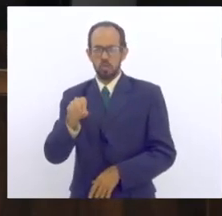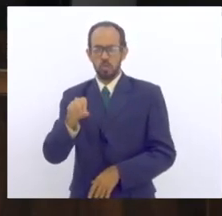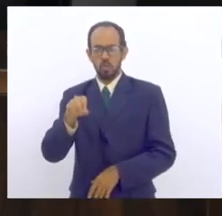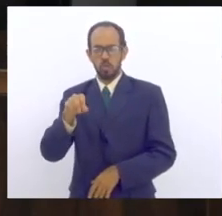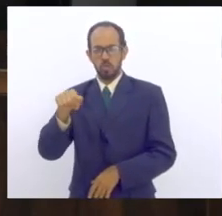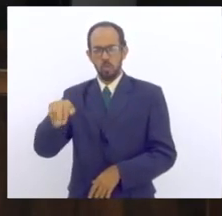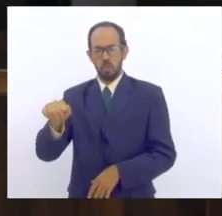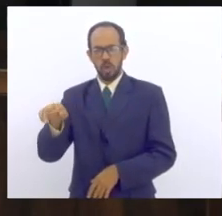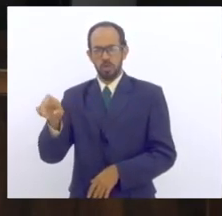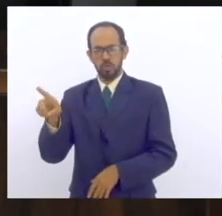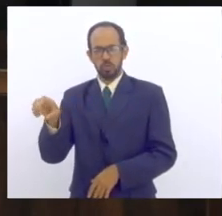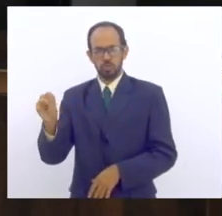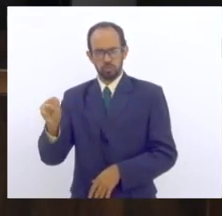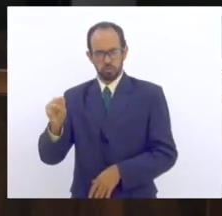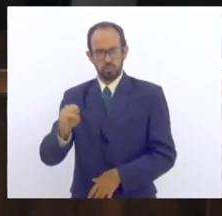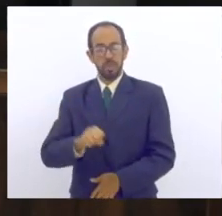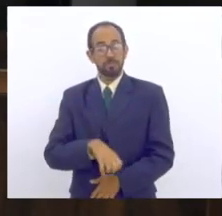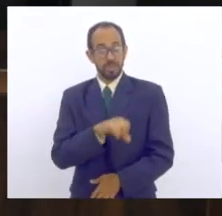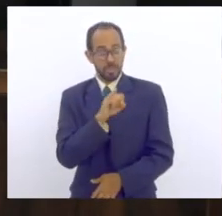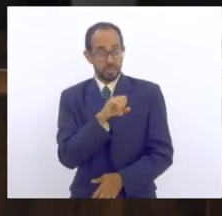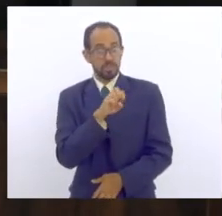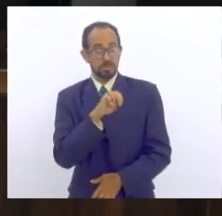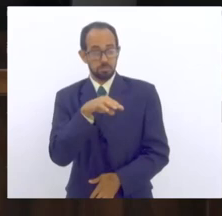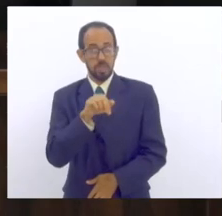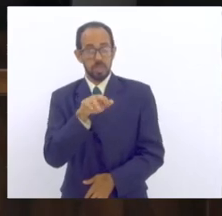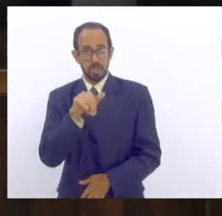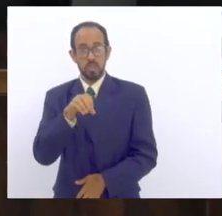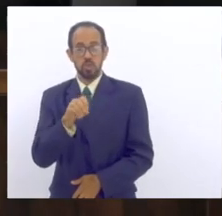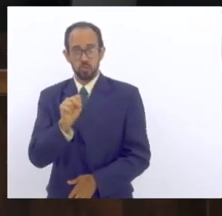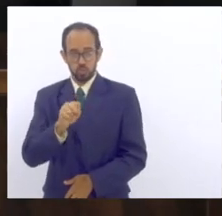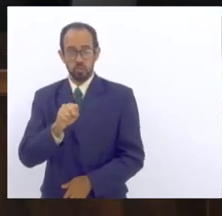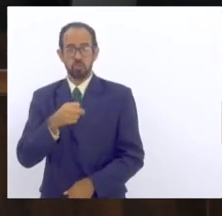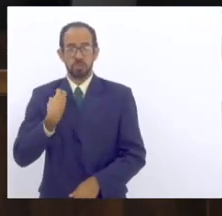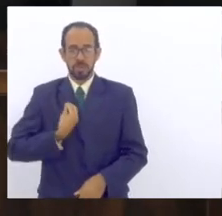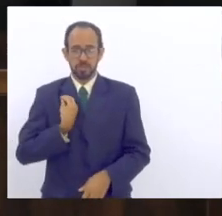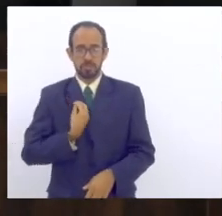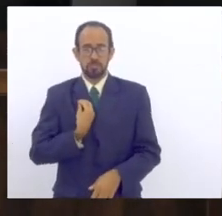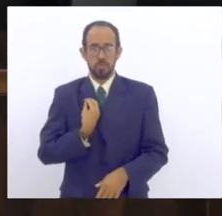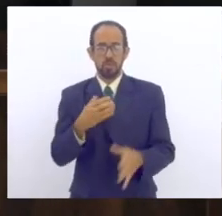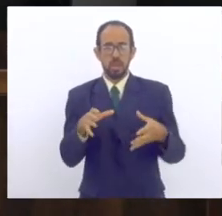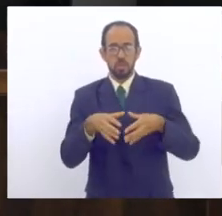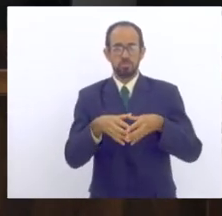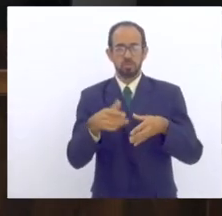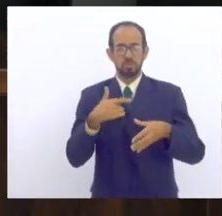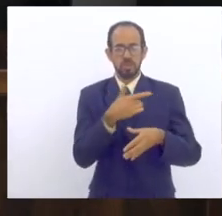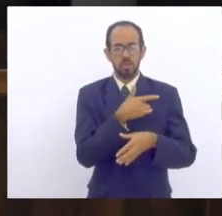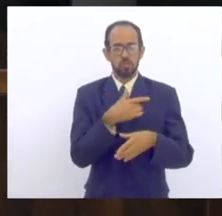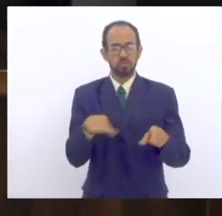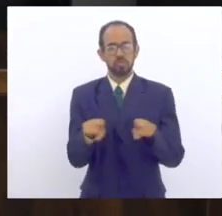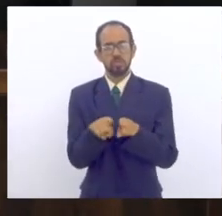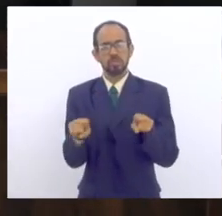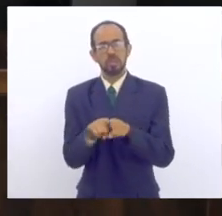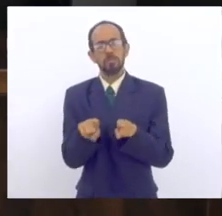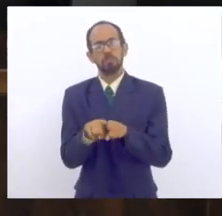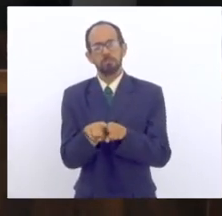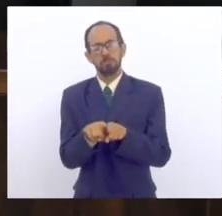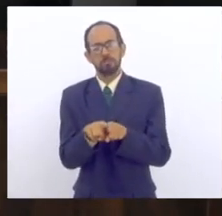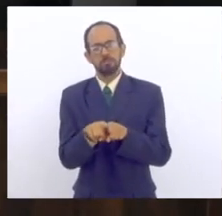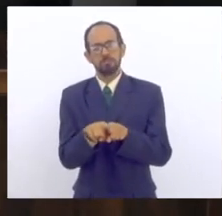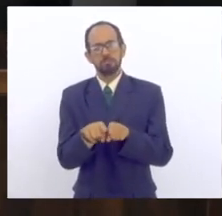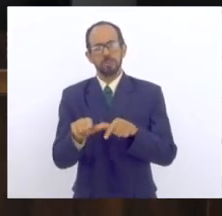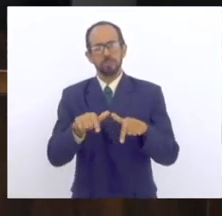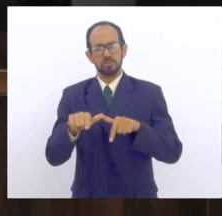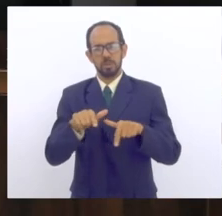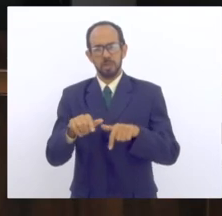parlamentar esmerino Arruda integrou-se as comissões de saúde e de economia da Câmara dos Deputados na sua passagem